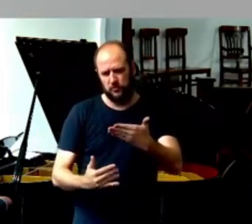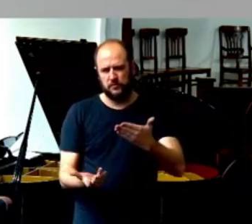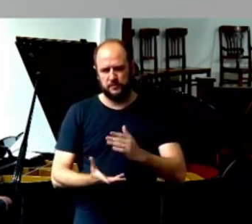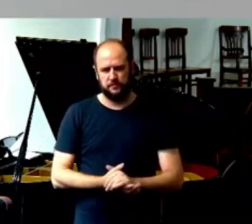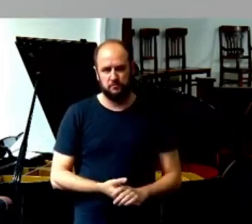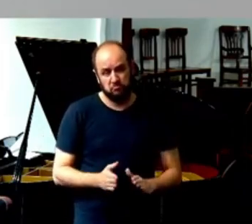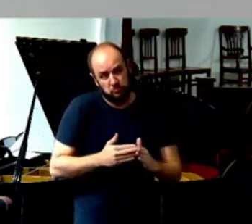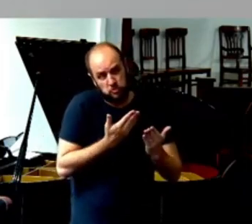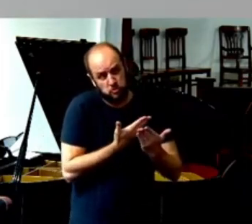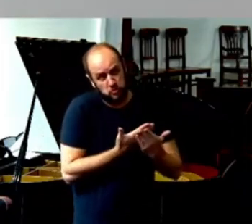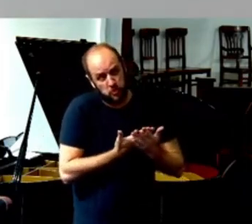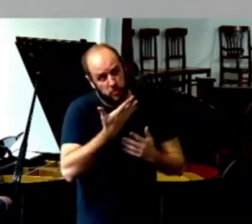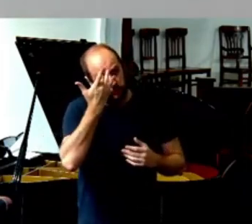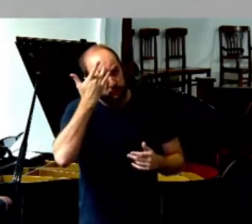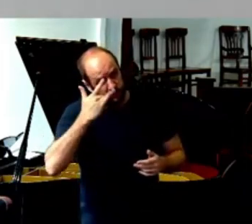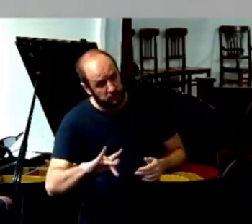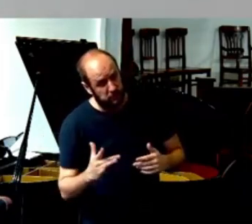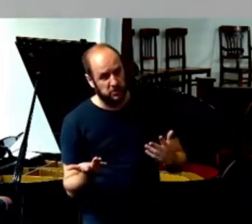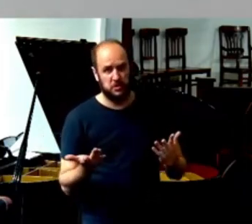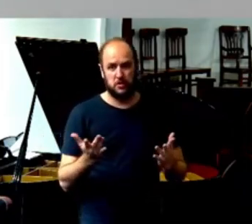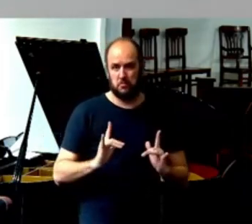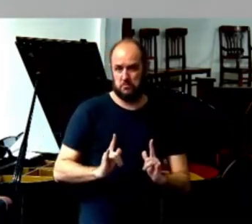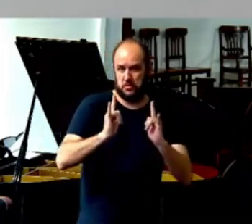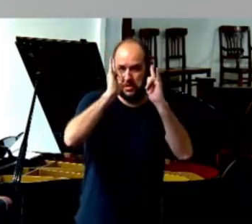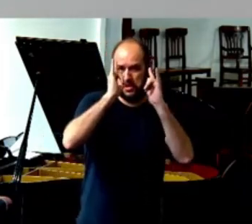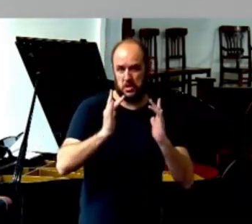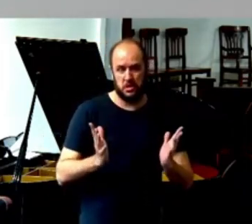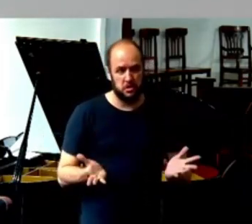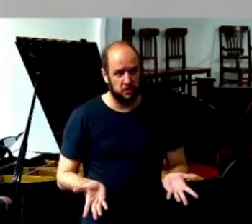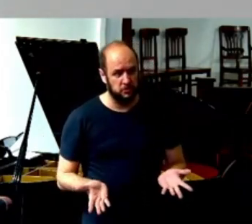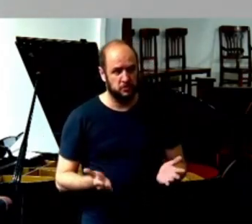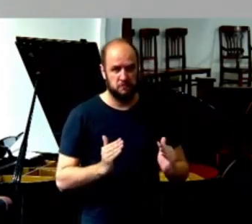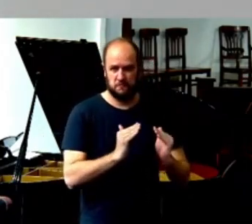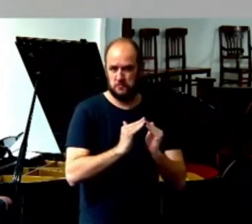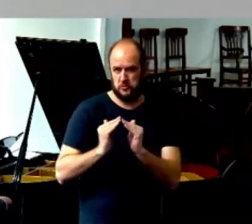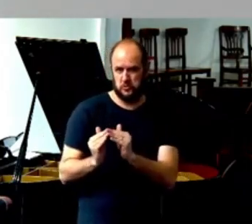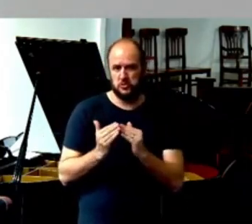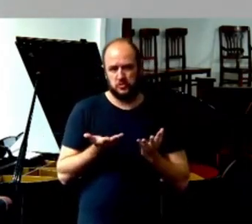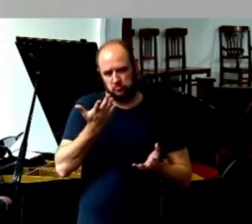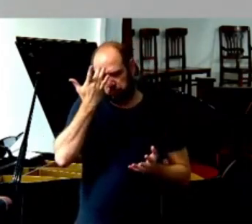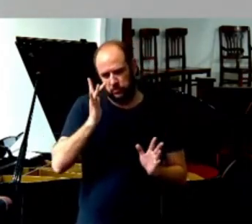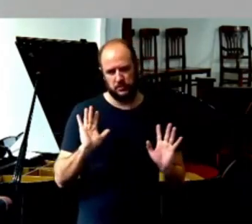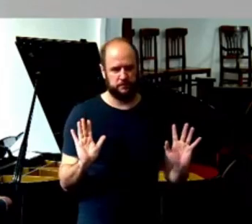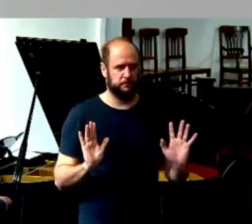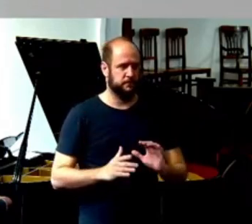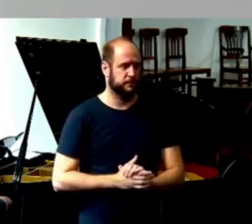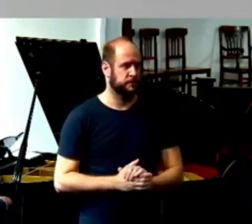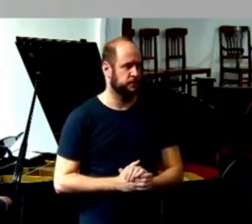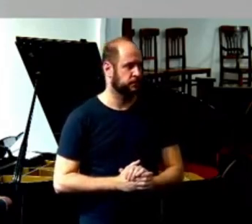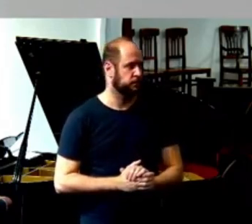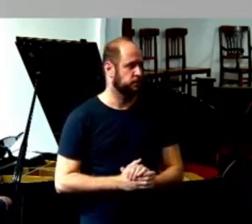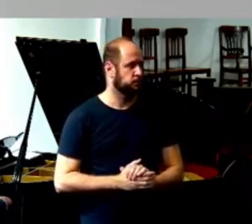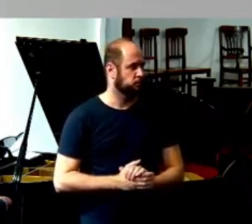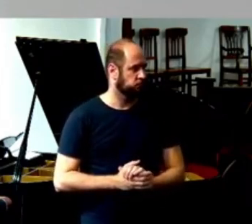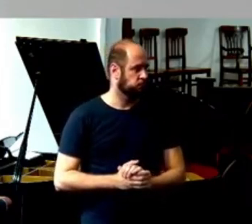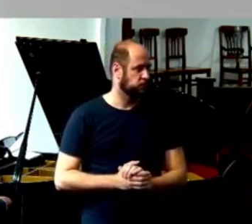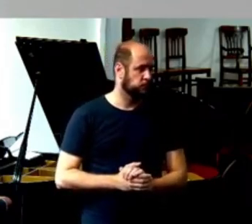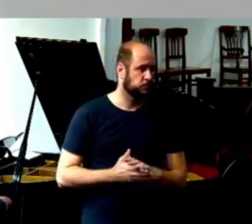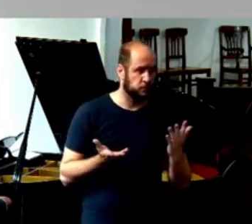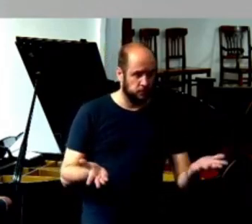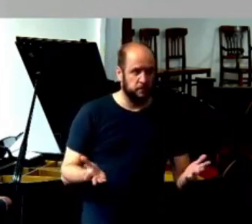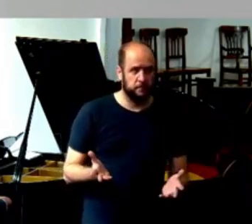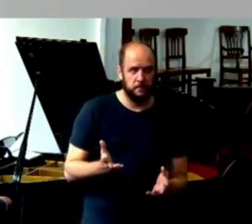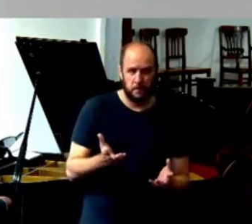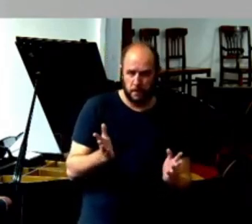você. Talvez na escola, talvez no condomínio, talvez na vizinhança. Dito isso,